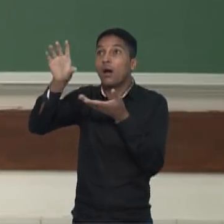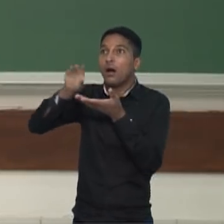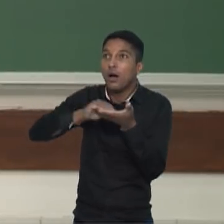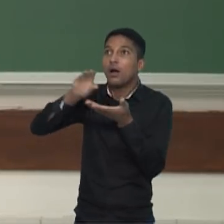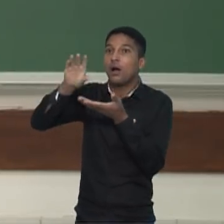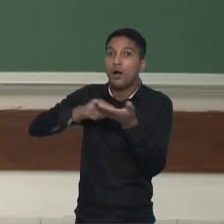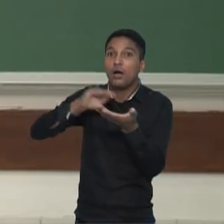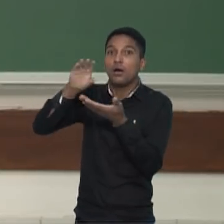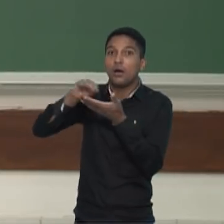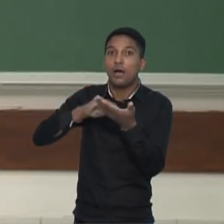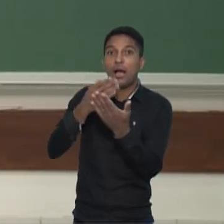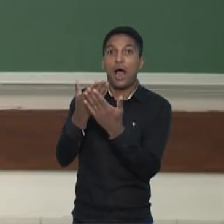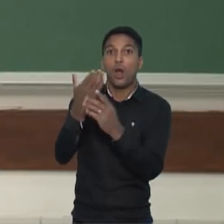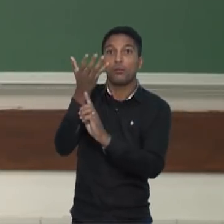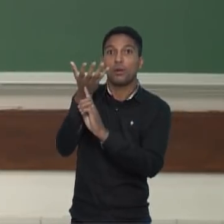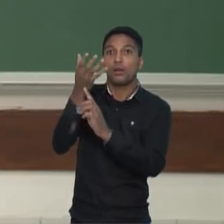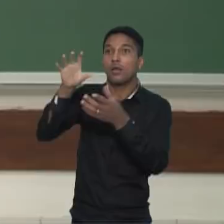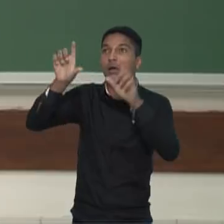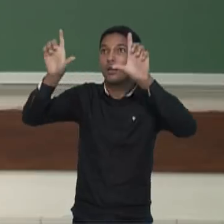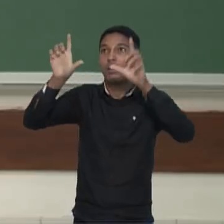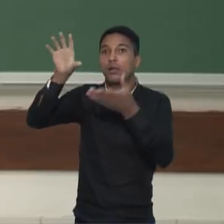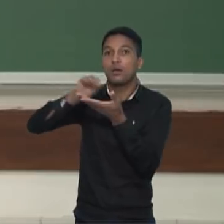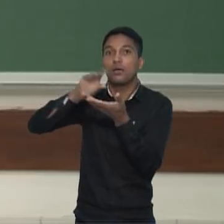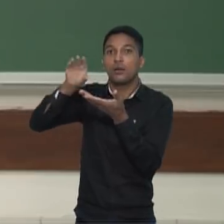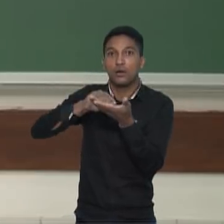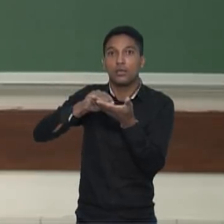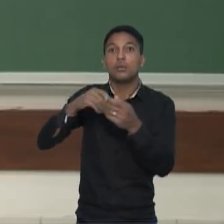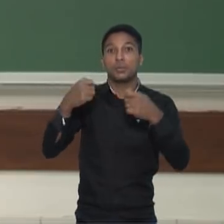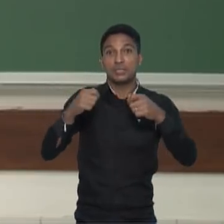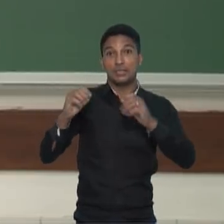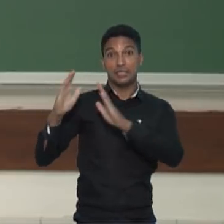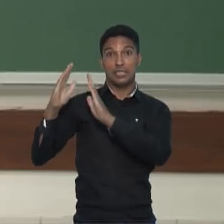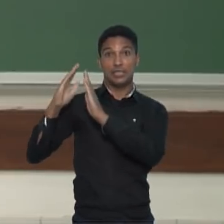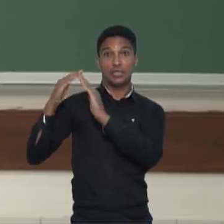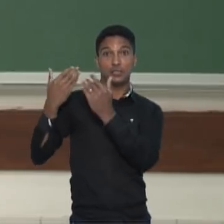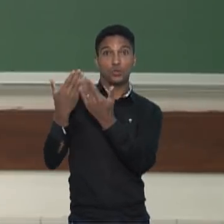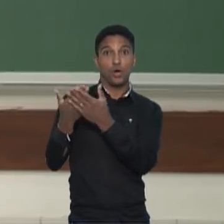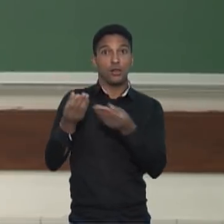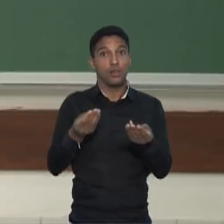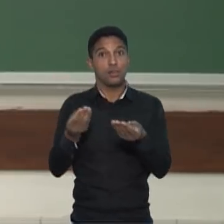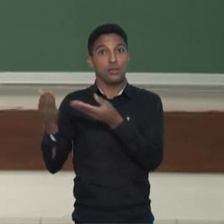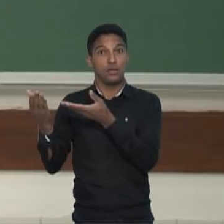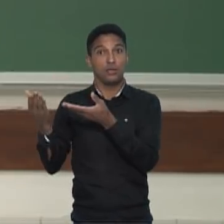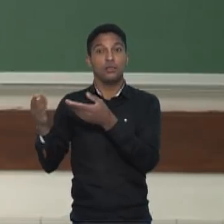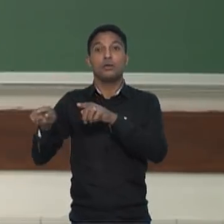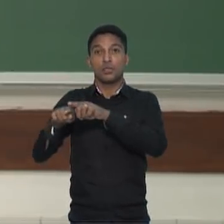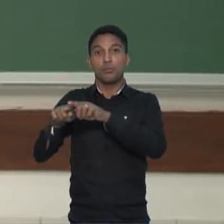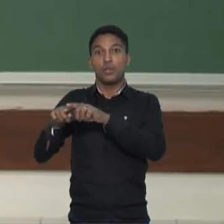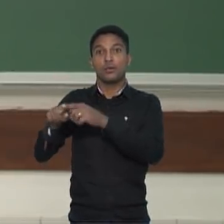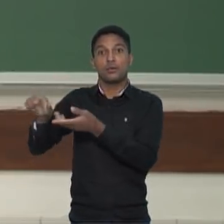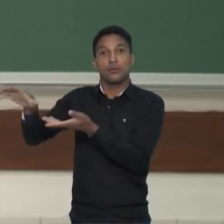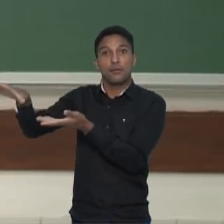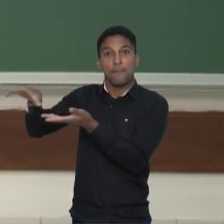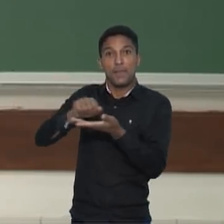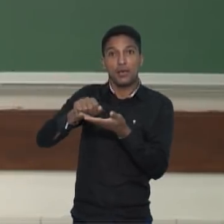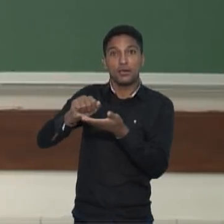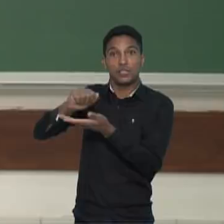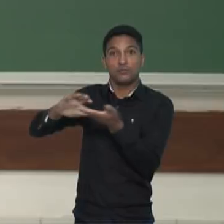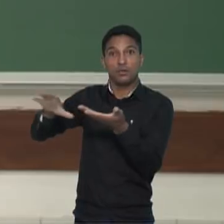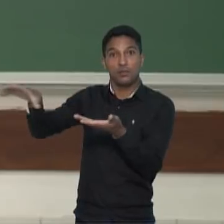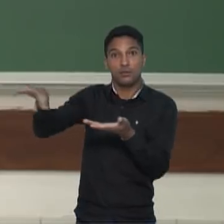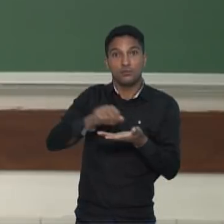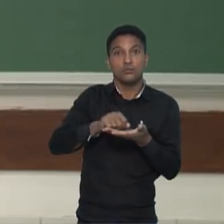as atividades e também devolvê-las, para que você possa exercitar os conteúdos que estão sendo aprendidos nas